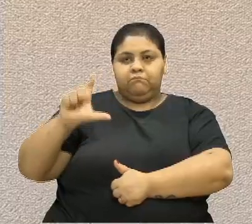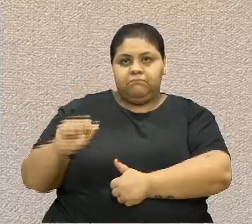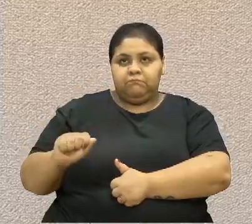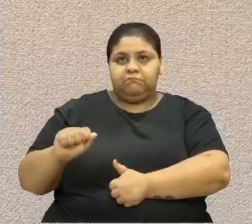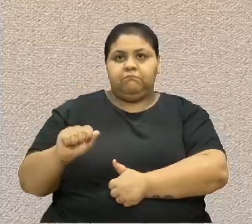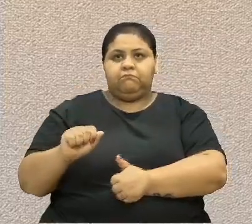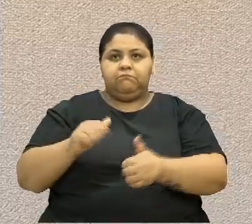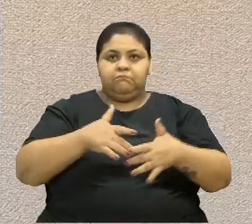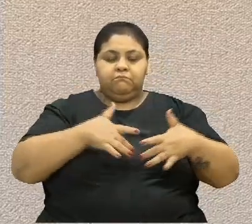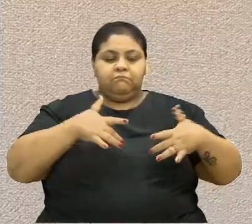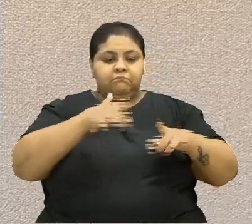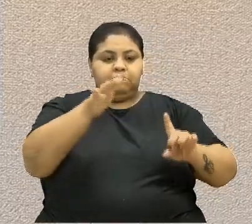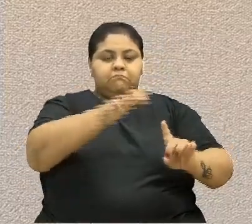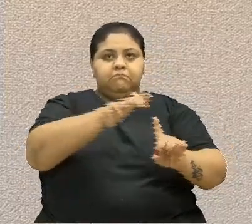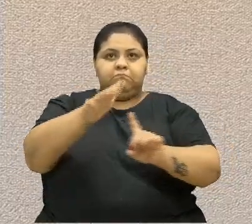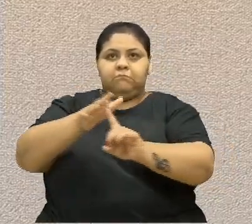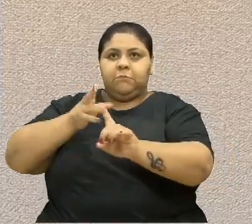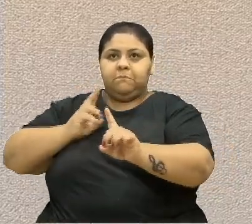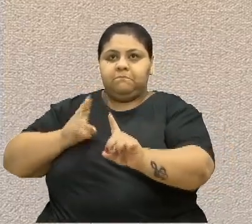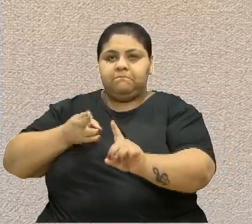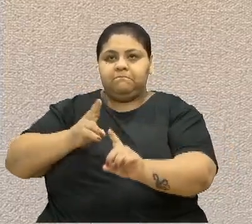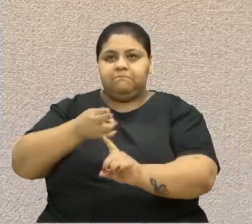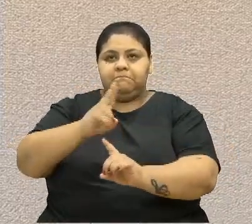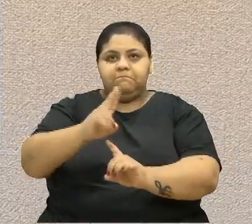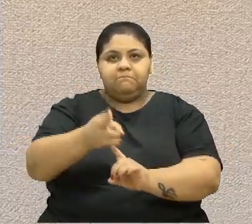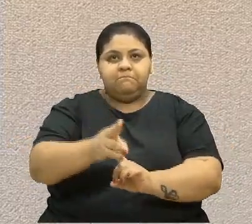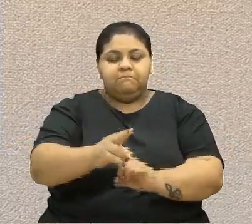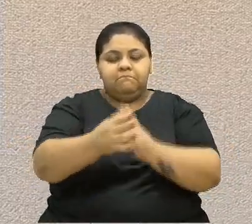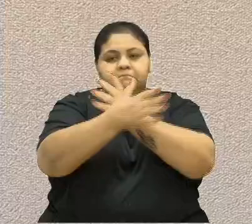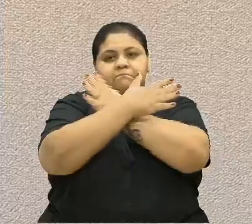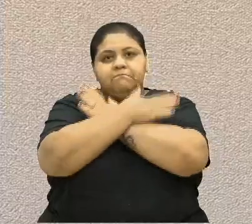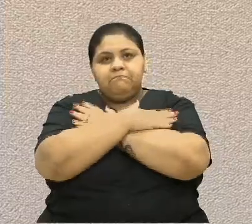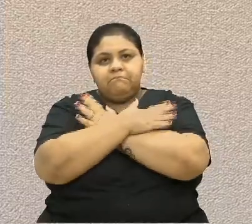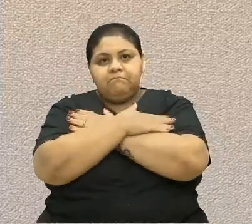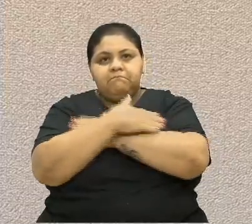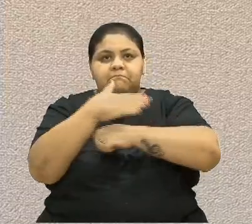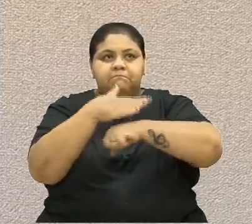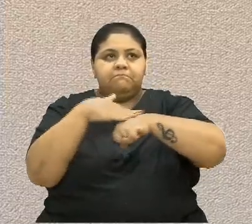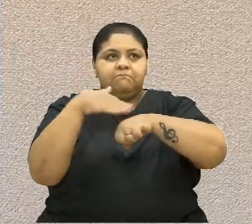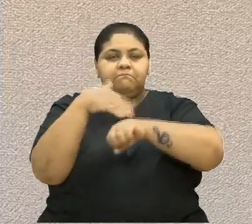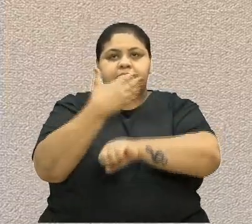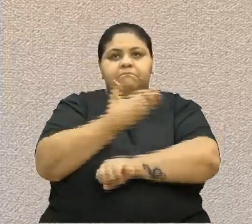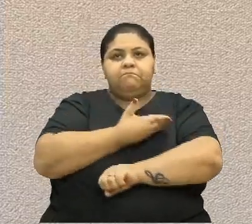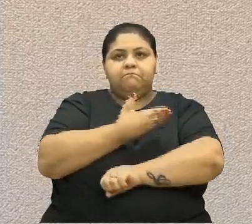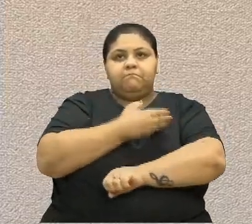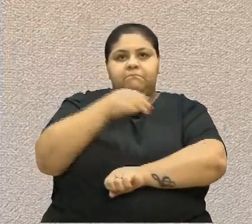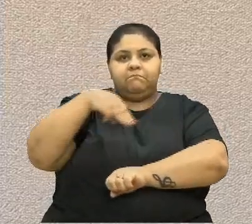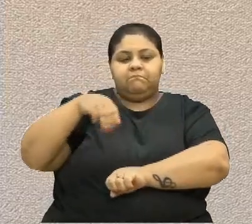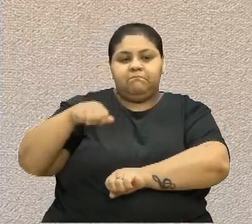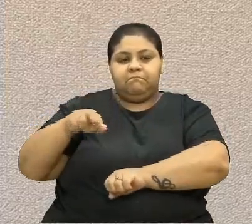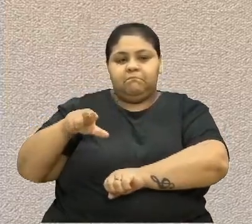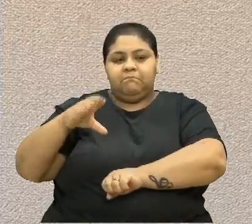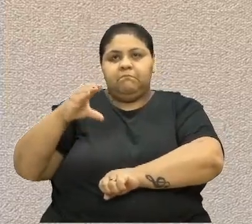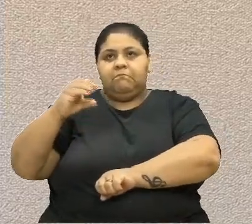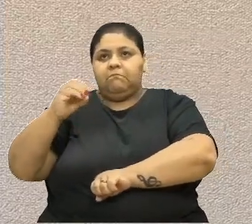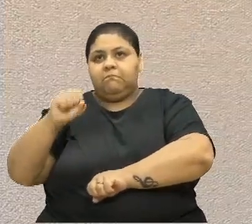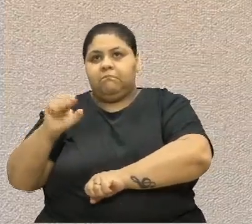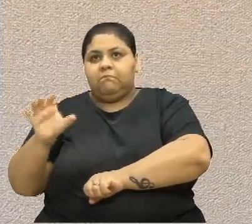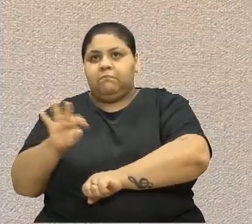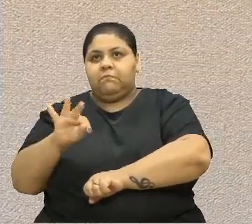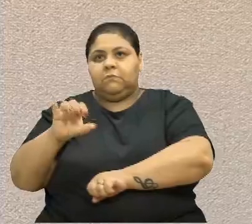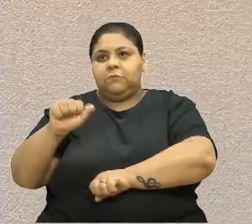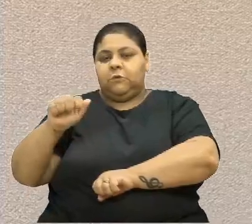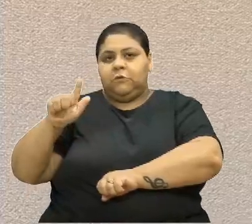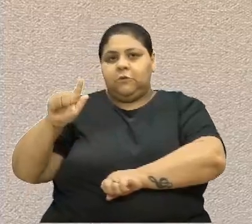consolo e inspiração para seguir adiante. Quero deixar um abraço aos queridos amigos Marcos, o Pablo e o Tiago de Lavra